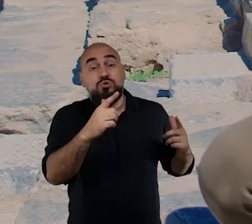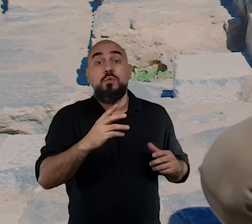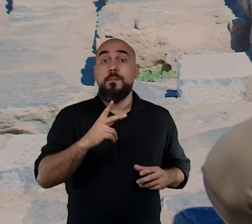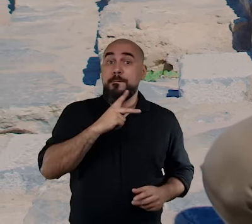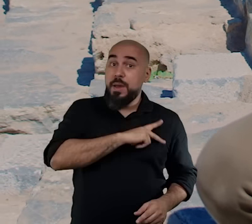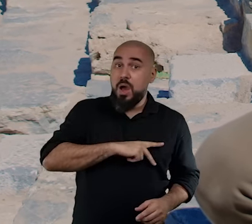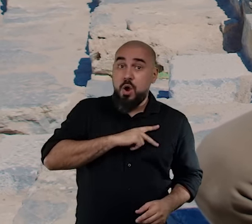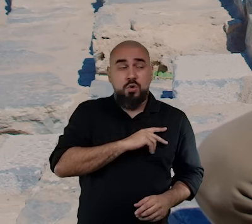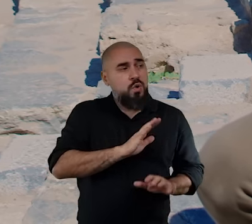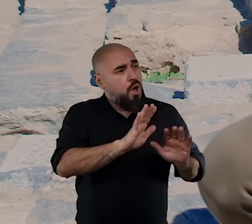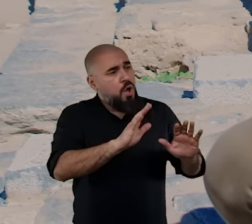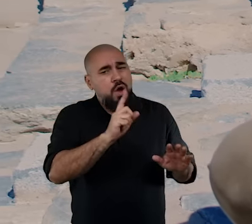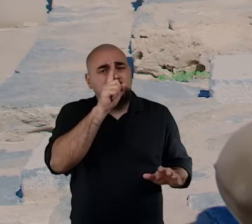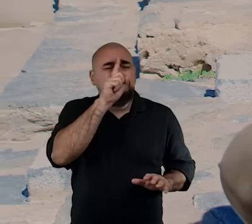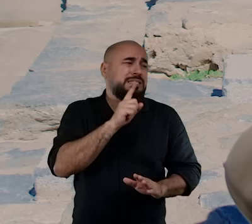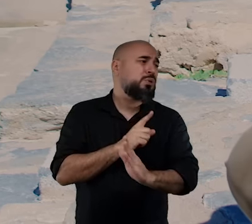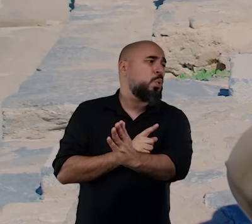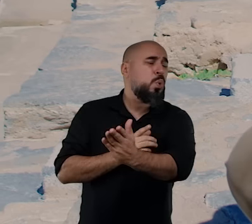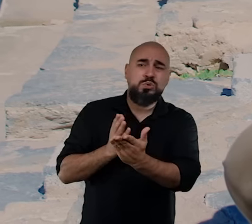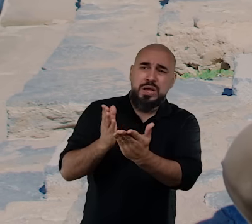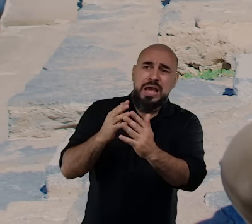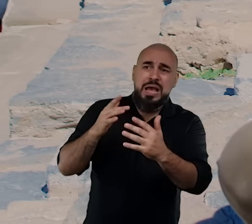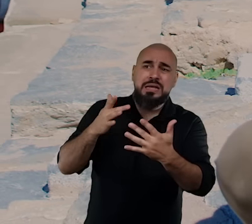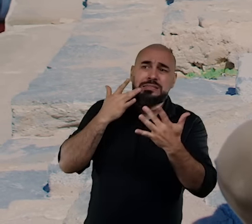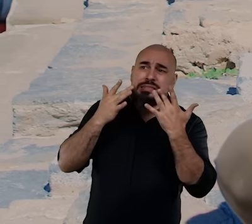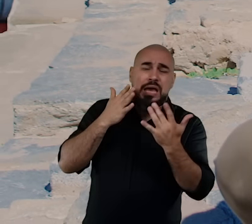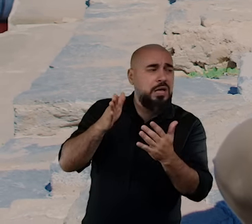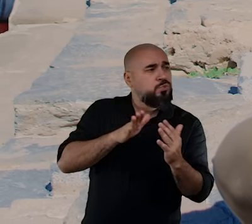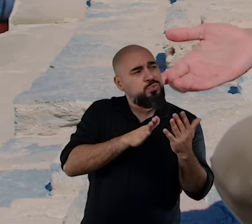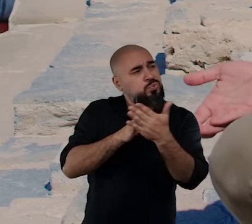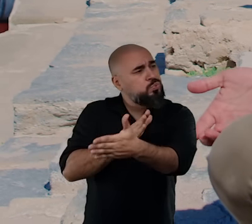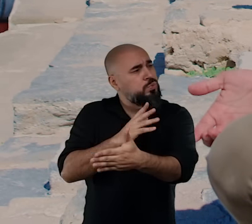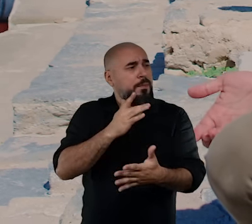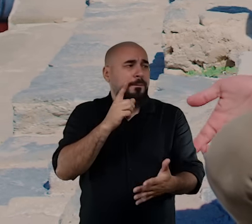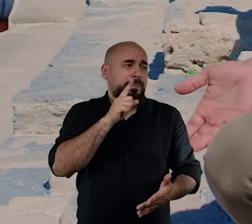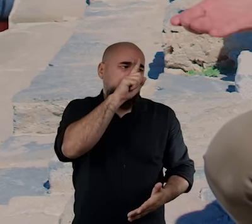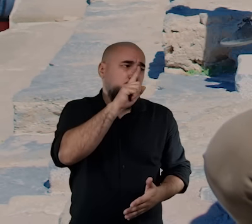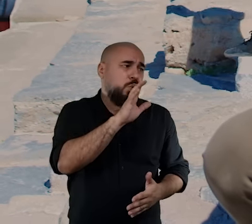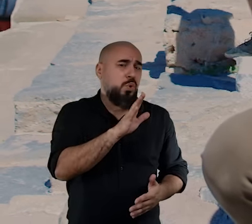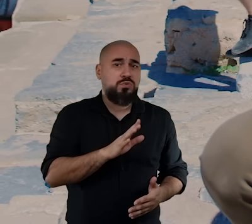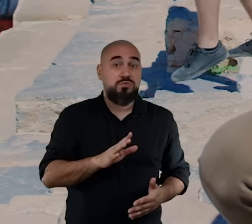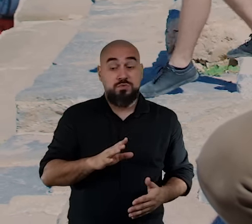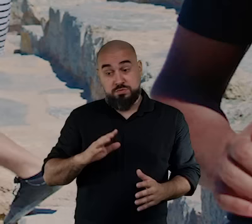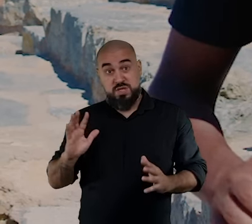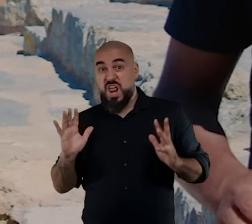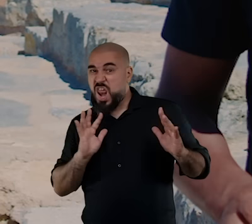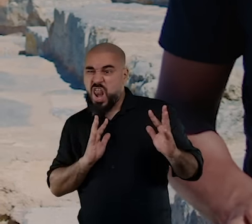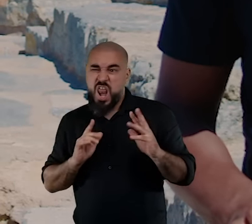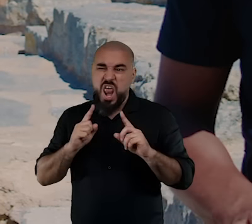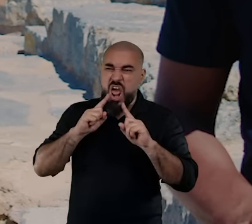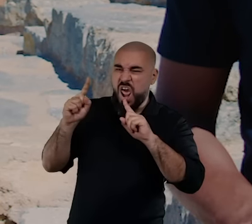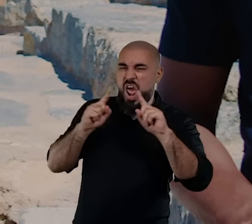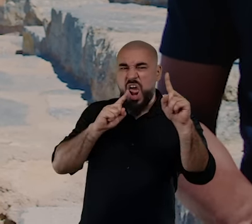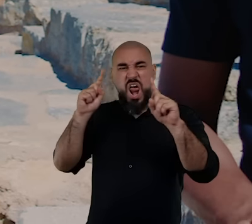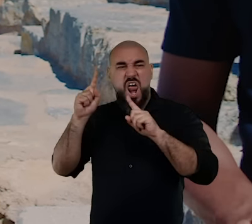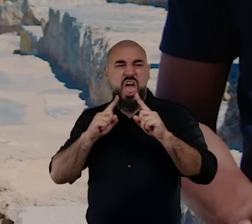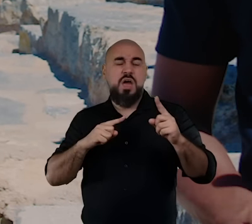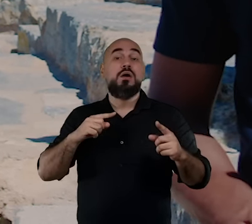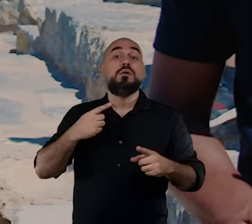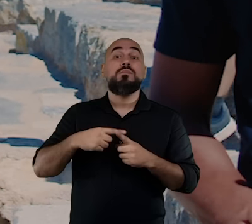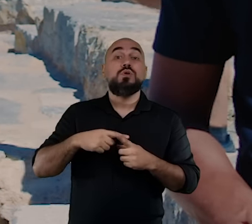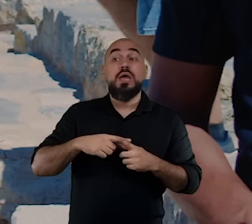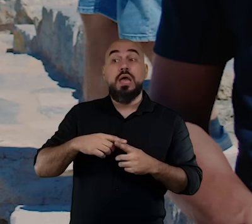pedindo que ele não se arriscasse indo ao teatro. Uns gritavam de uma forma, outros de outra, porque a assembleia tinha virado